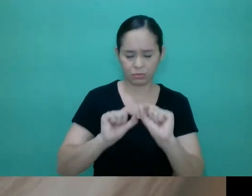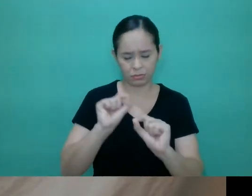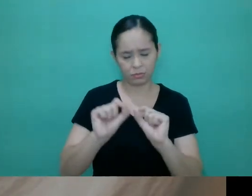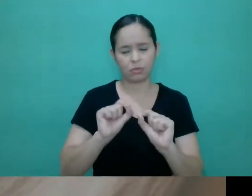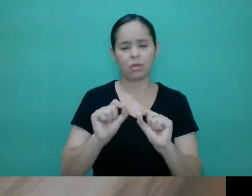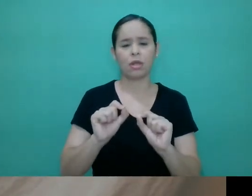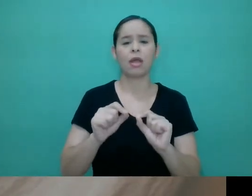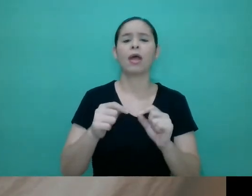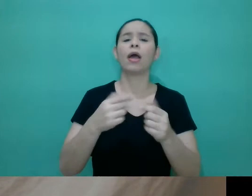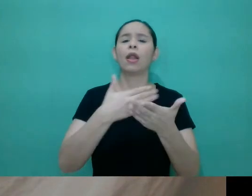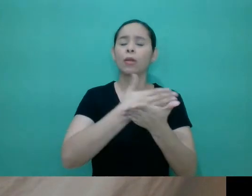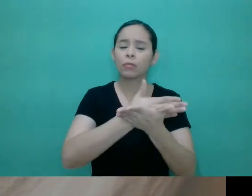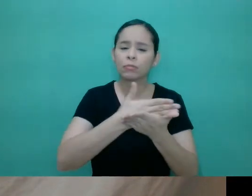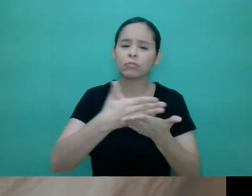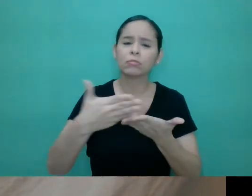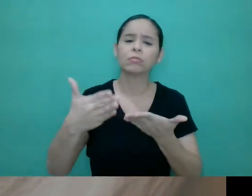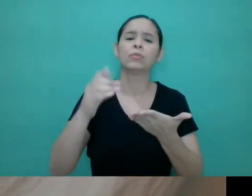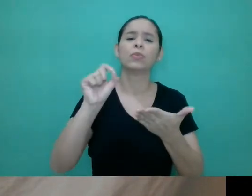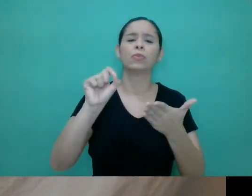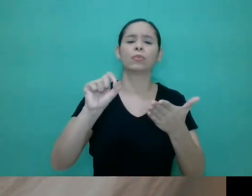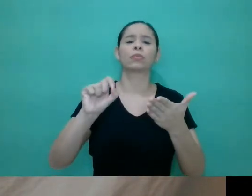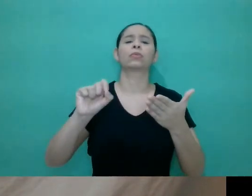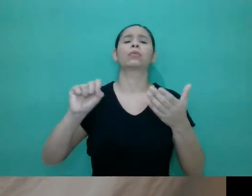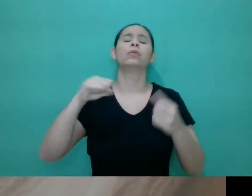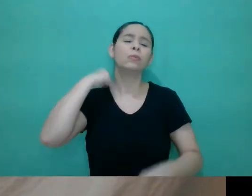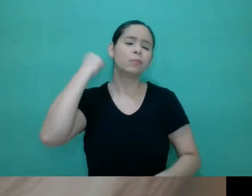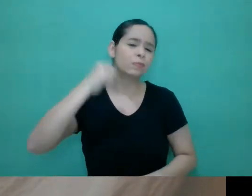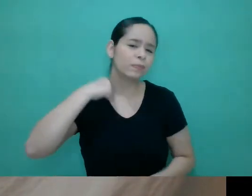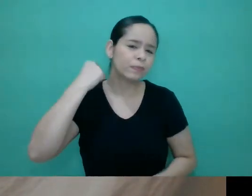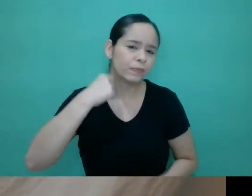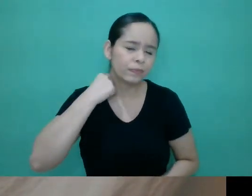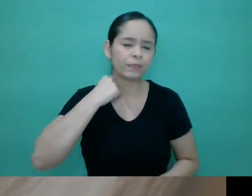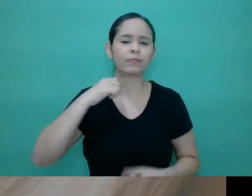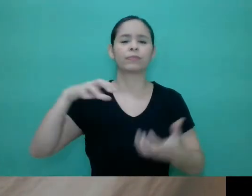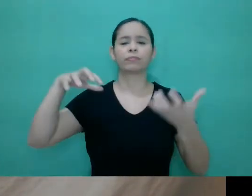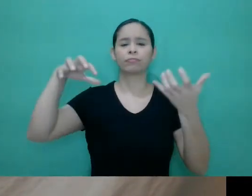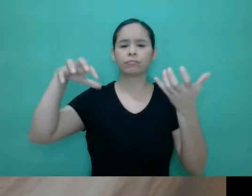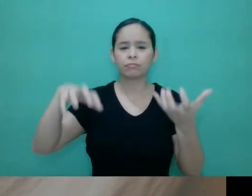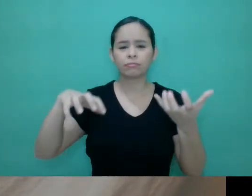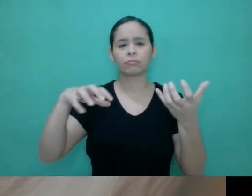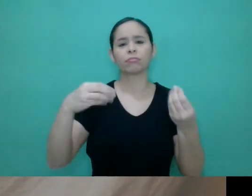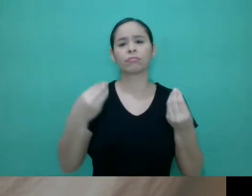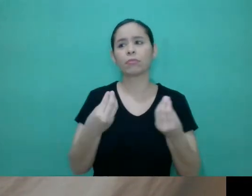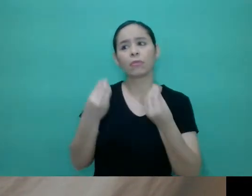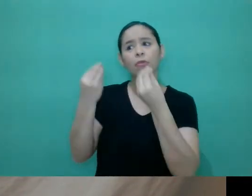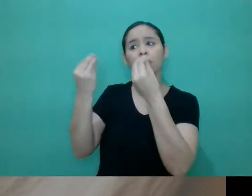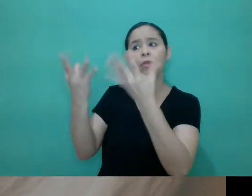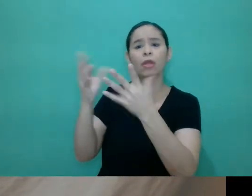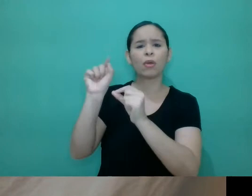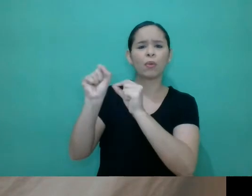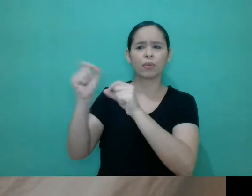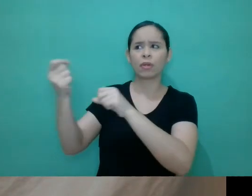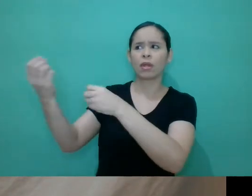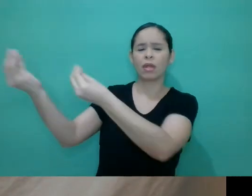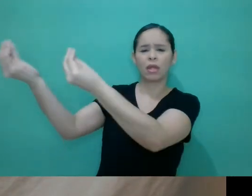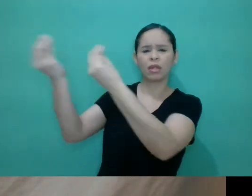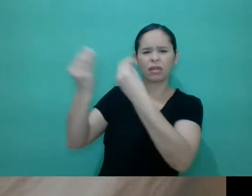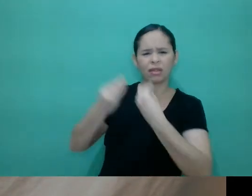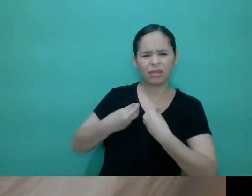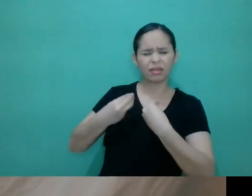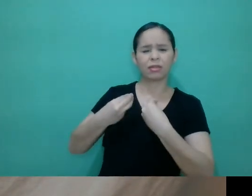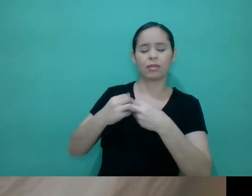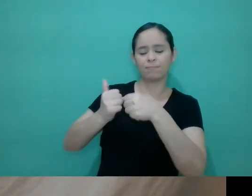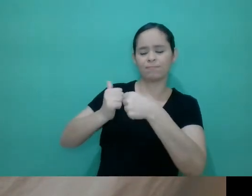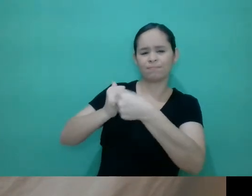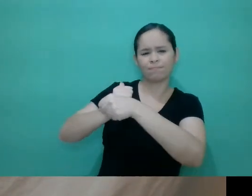o Senado, né, e a Câmara dos Deputados o reconhecimento do tráfico atlântico de escravos e a escravidão como